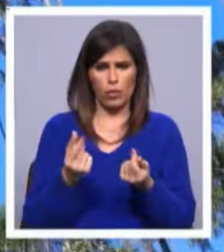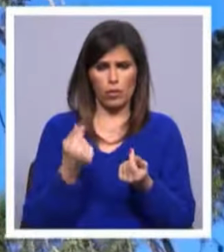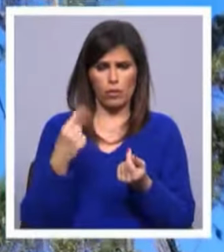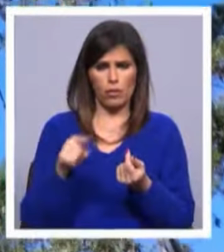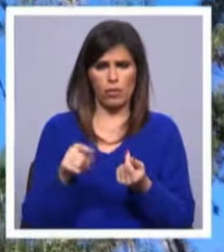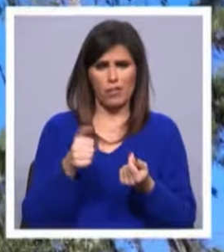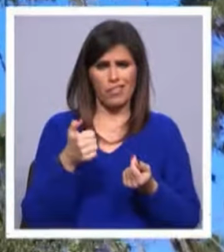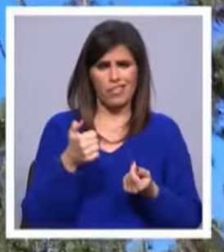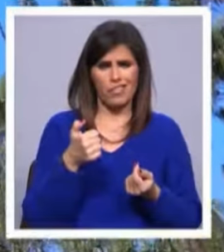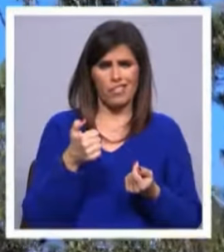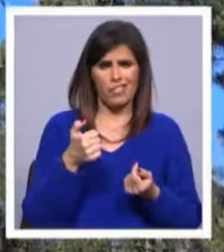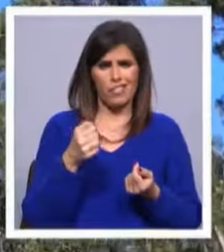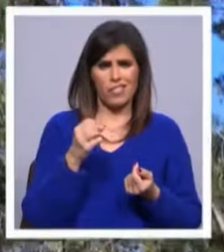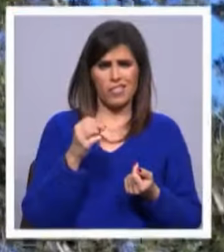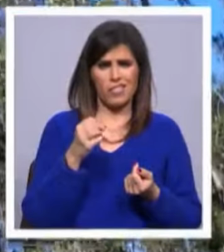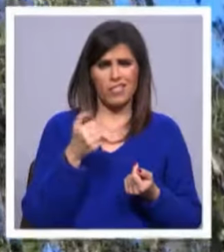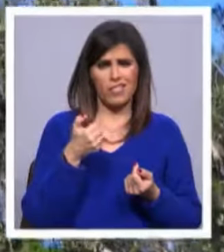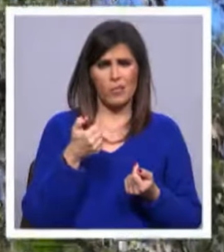a verba que temos lá é